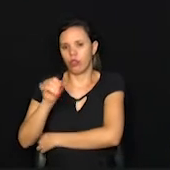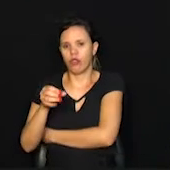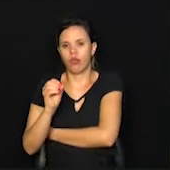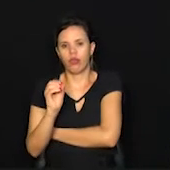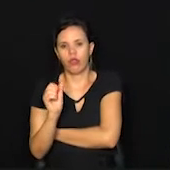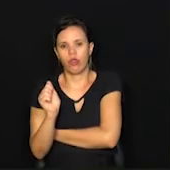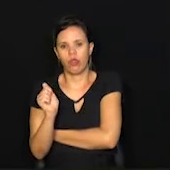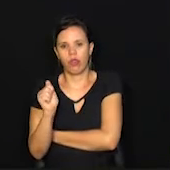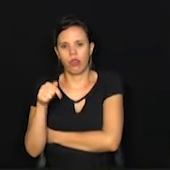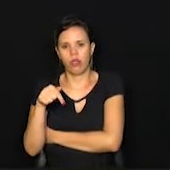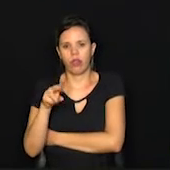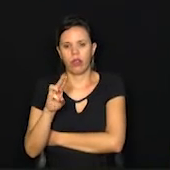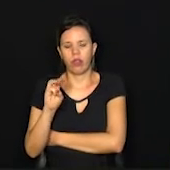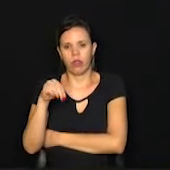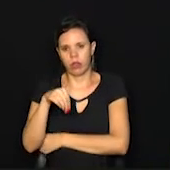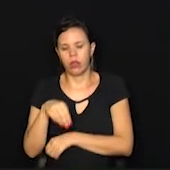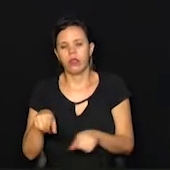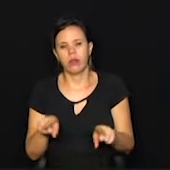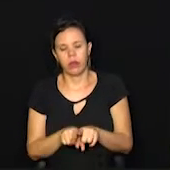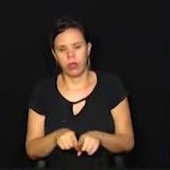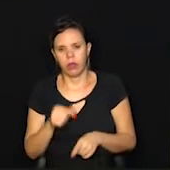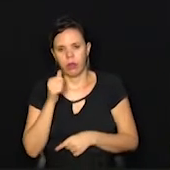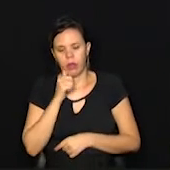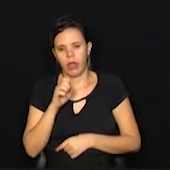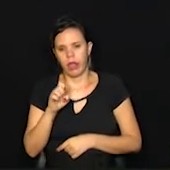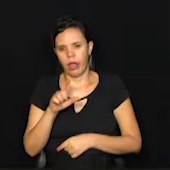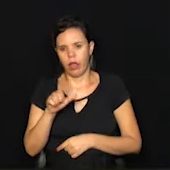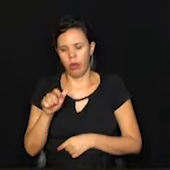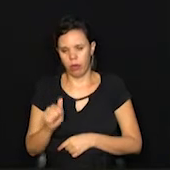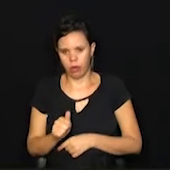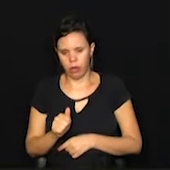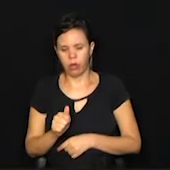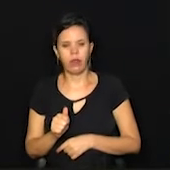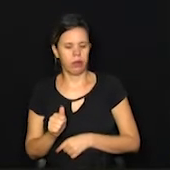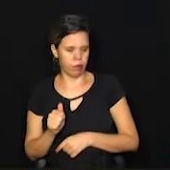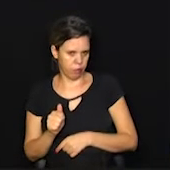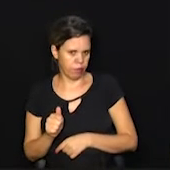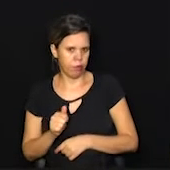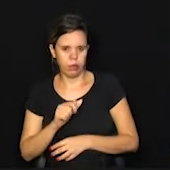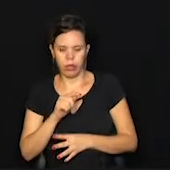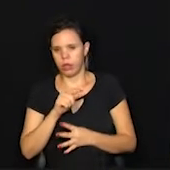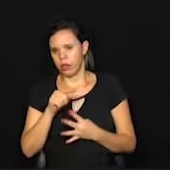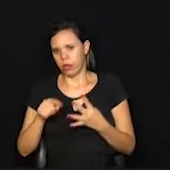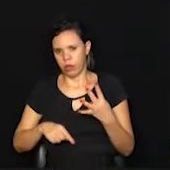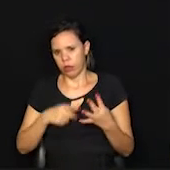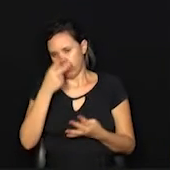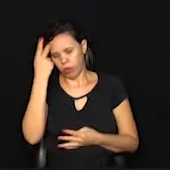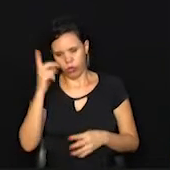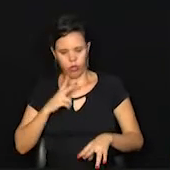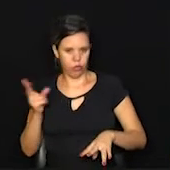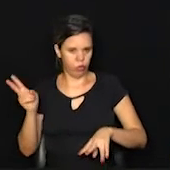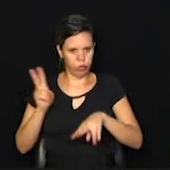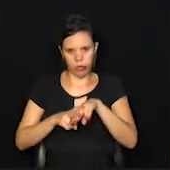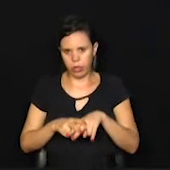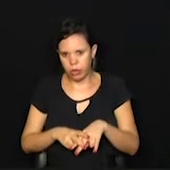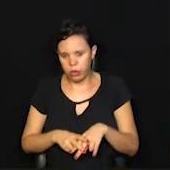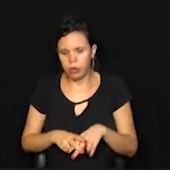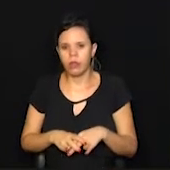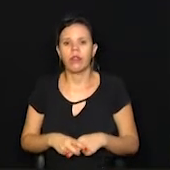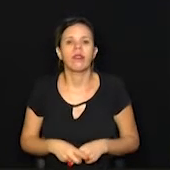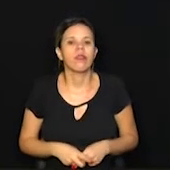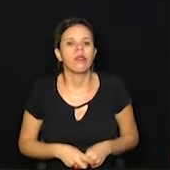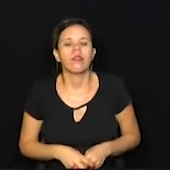Mas também da Maria Trindade da Elza monnerat que eram as pessoas que tinham sido presas e